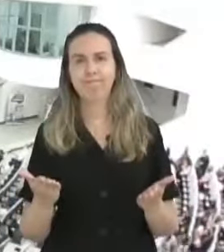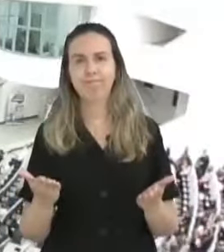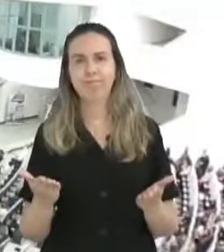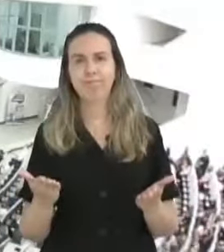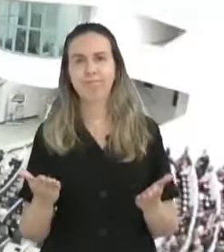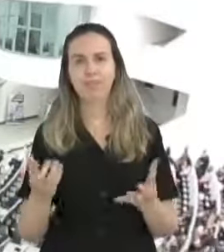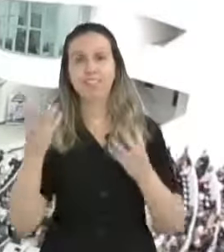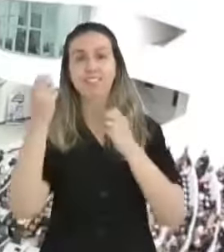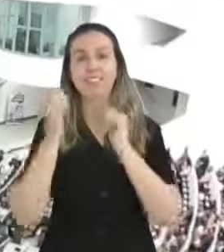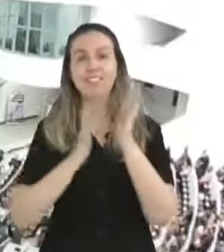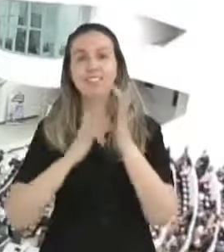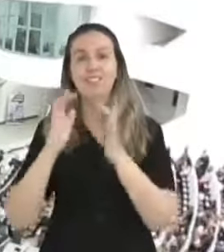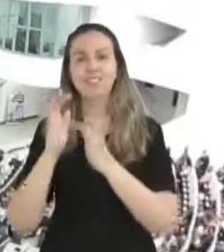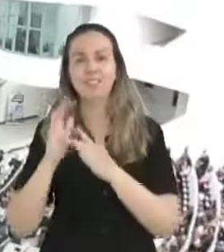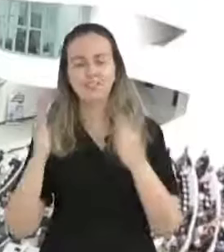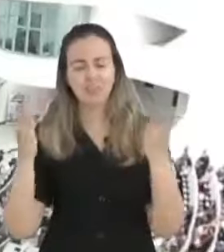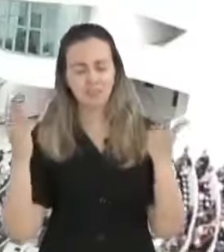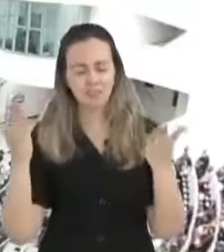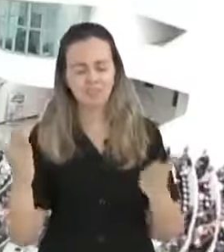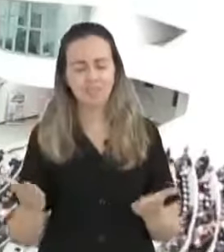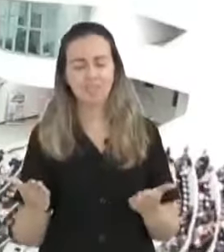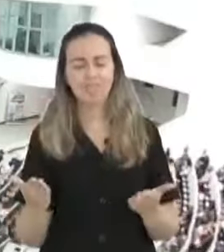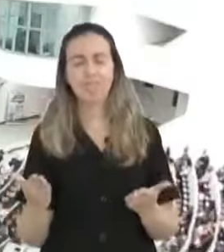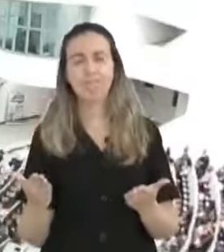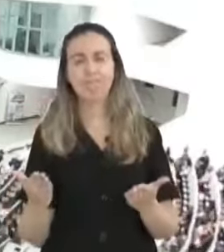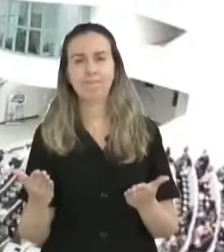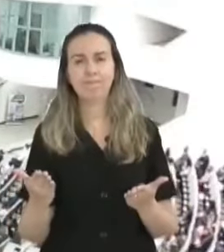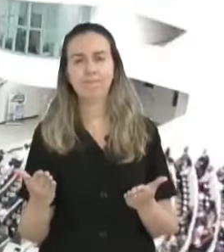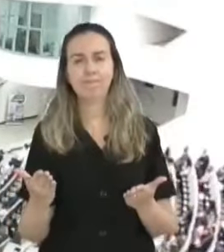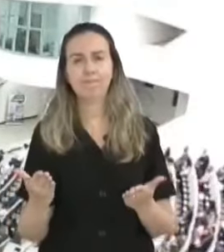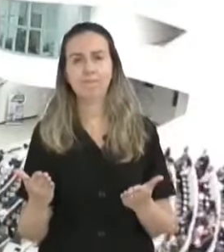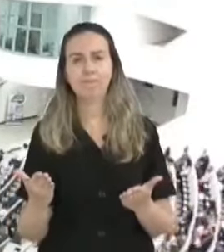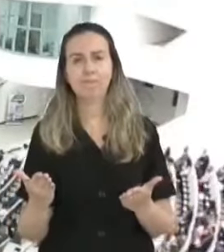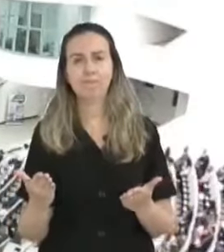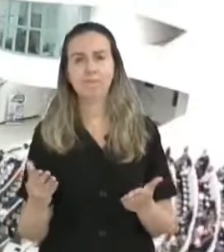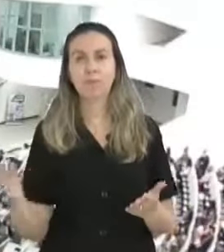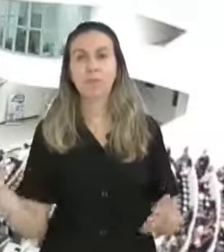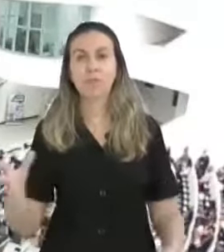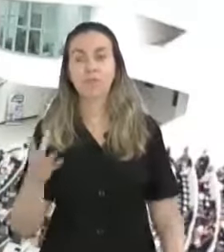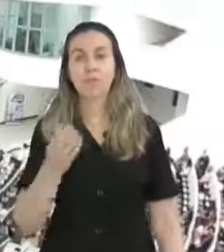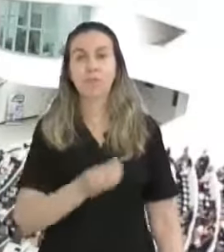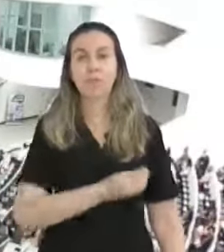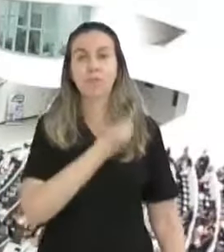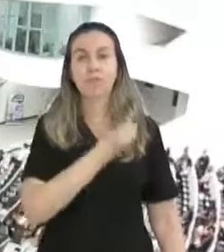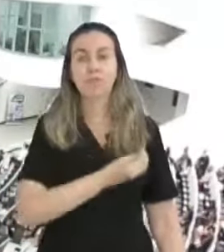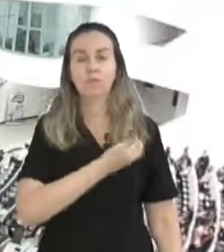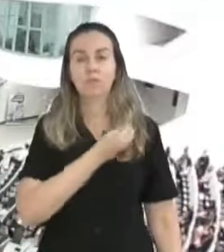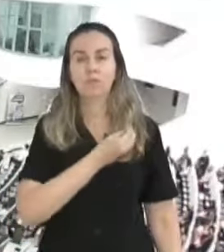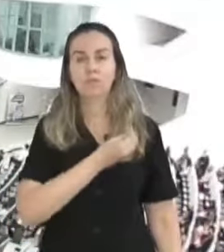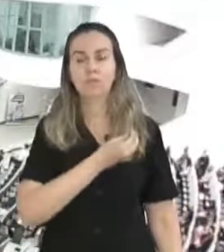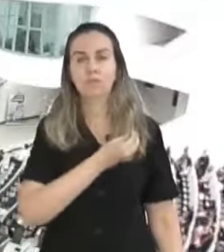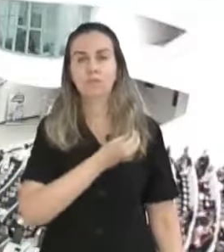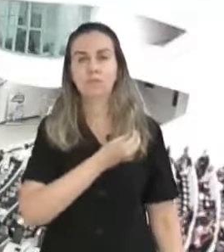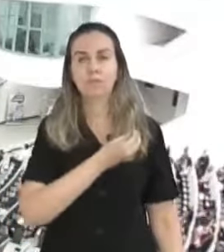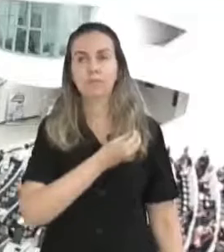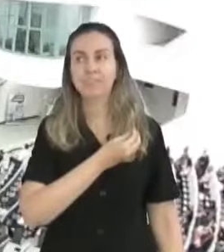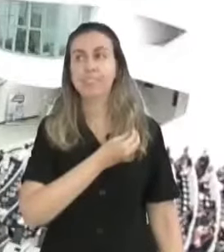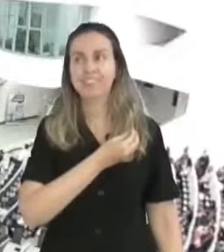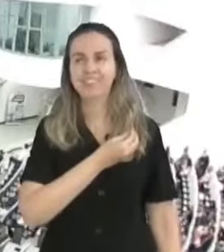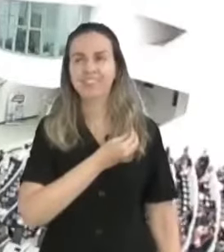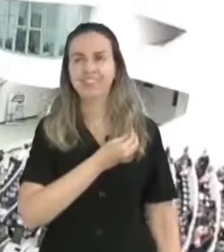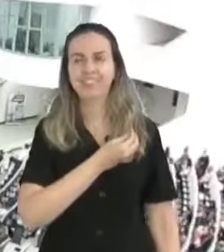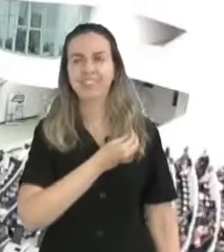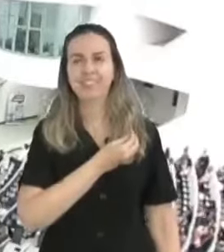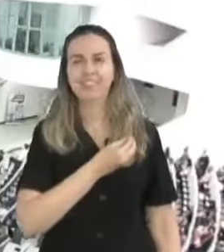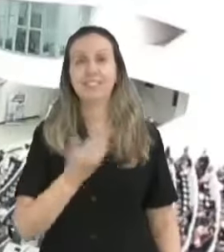Converte-nos a ti, Senhor, e nós nos converteremos. Renova os nossos dias como antes.